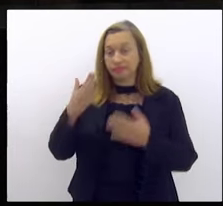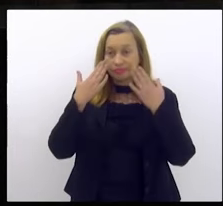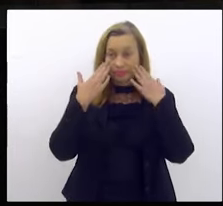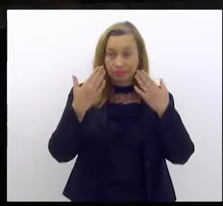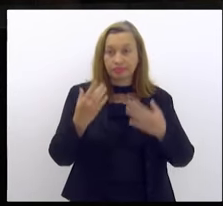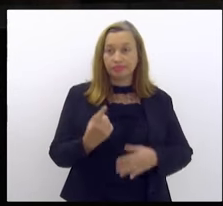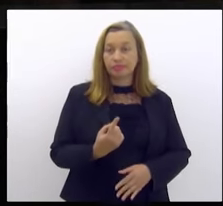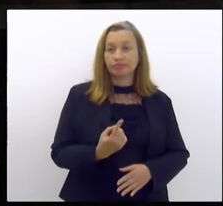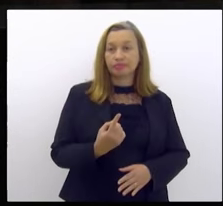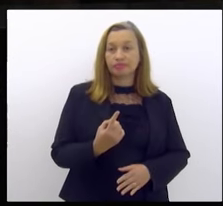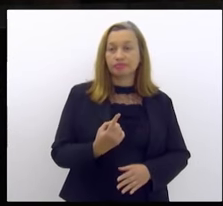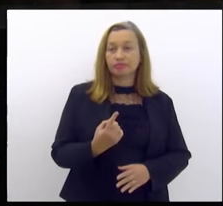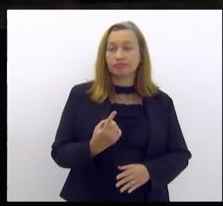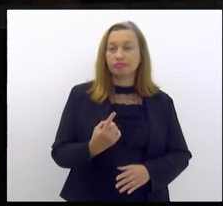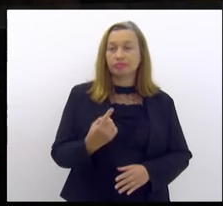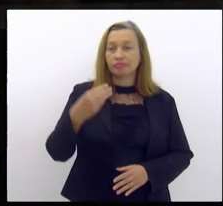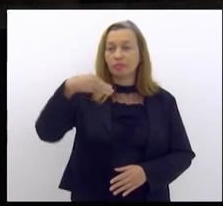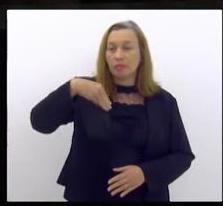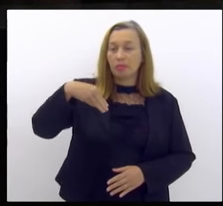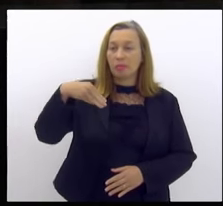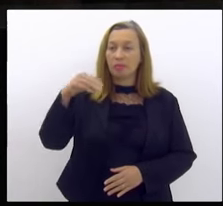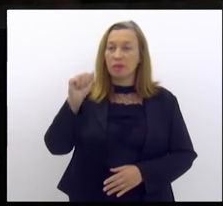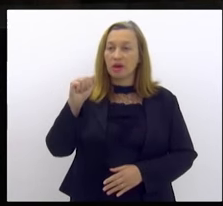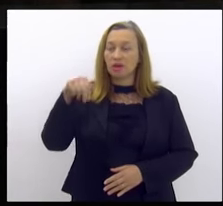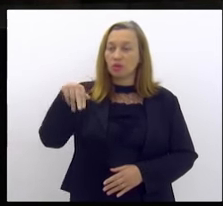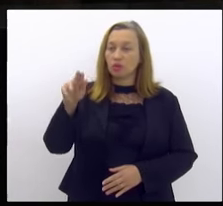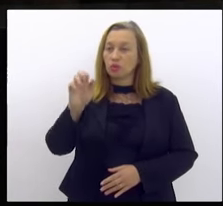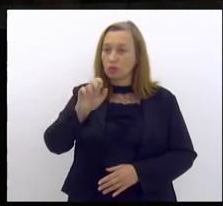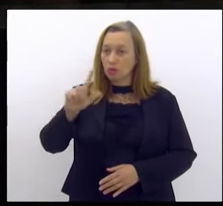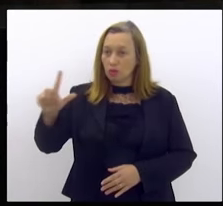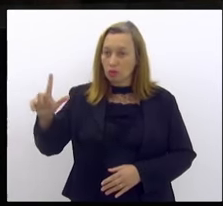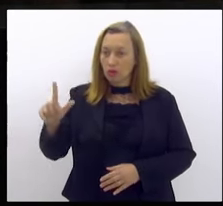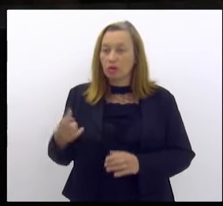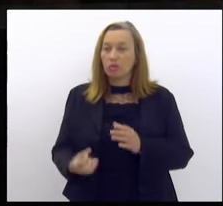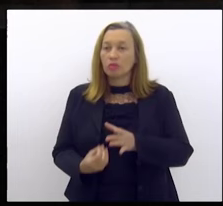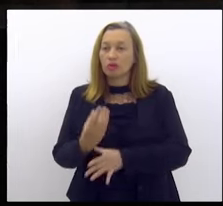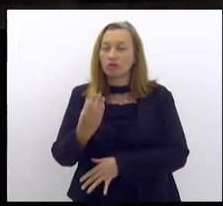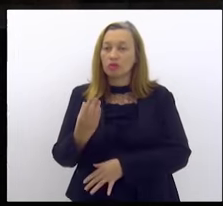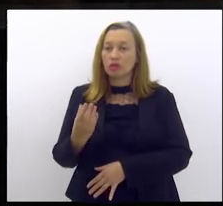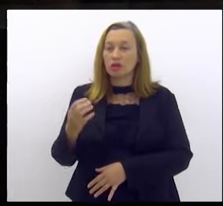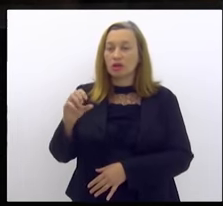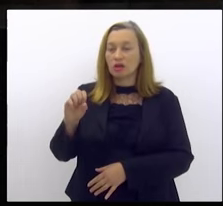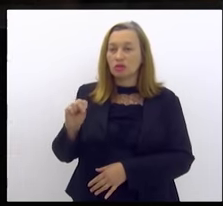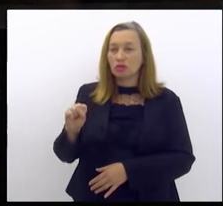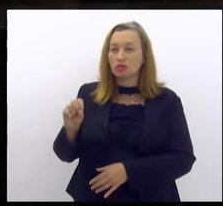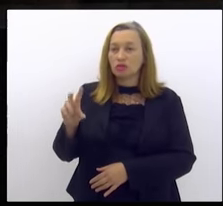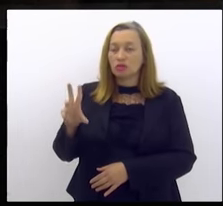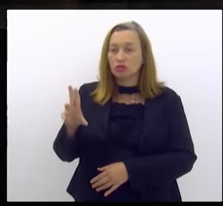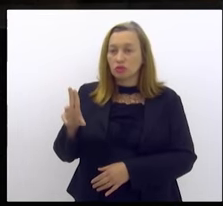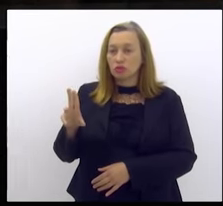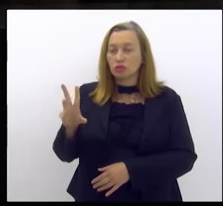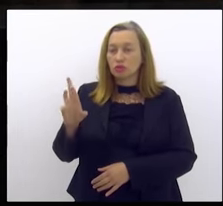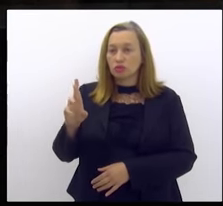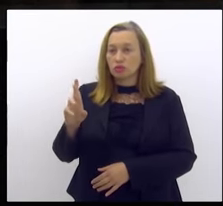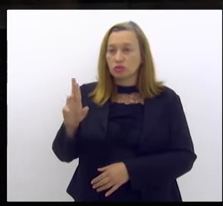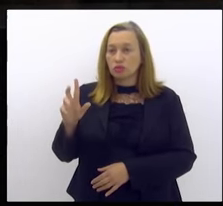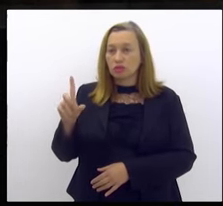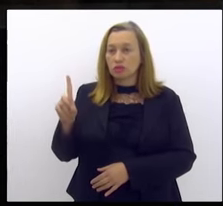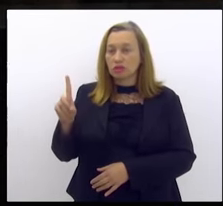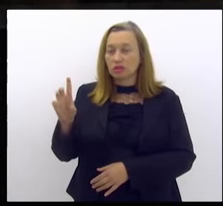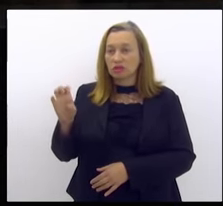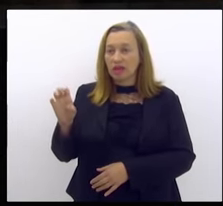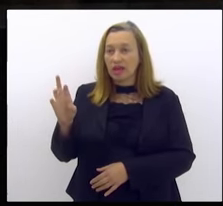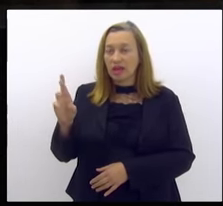ele apresentou um manual produzido pela SUDERJ das áreas prioritárias com valor e